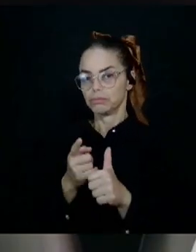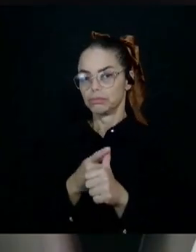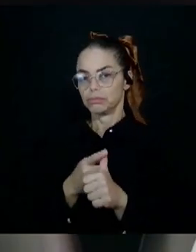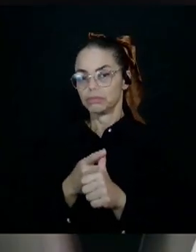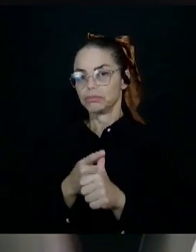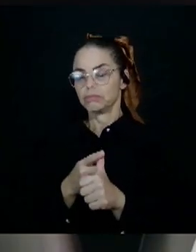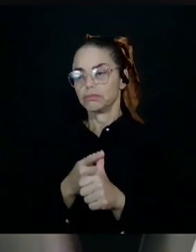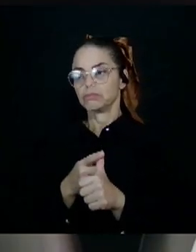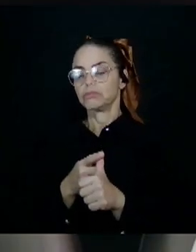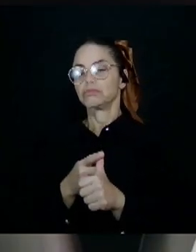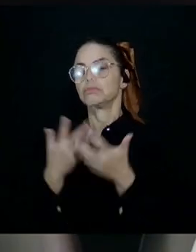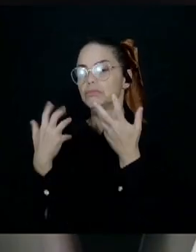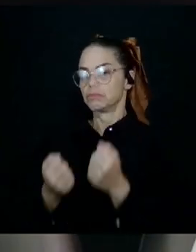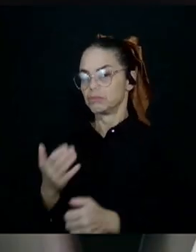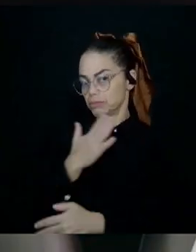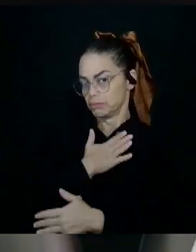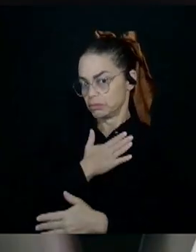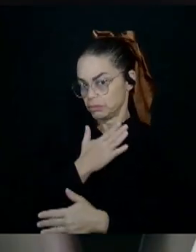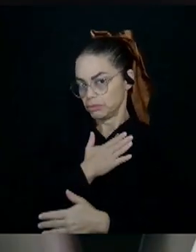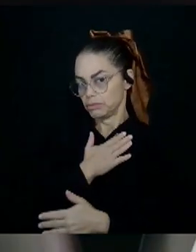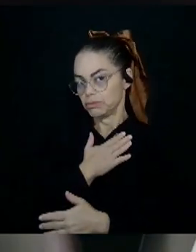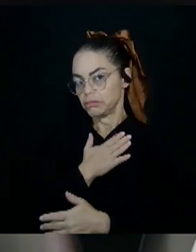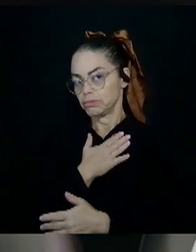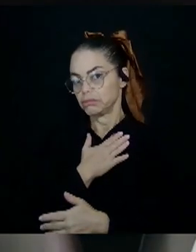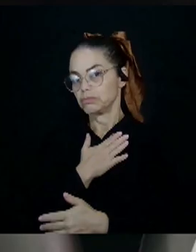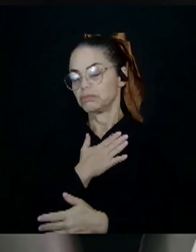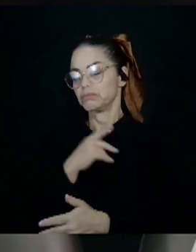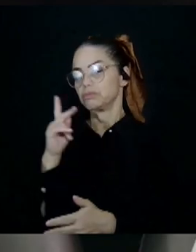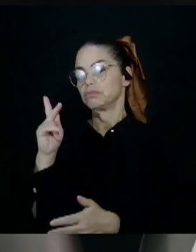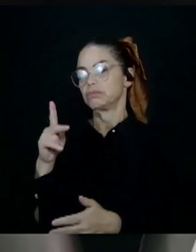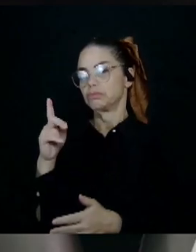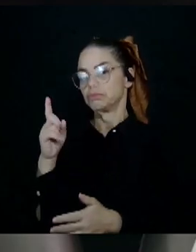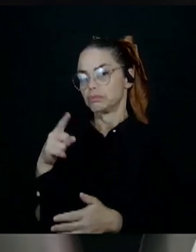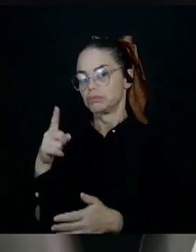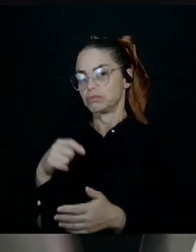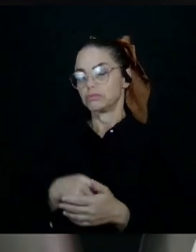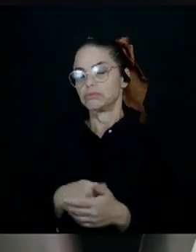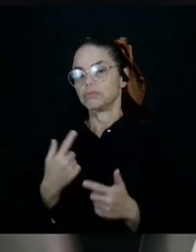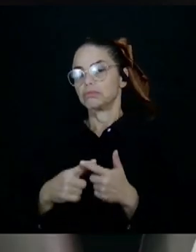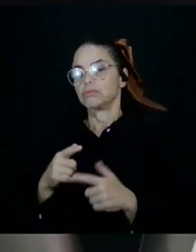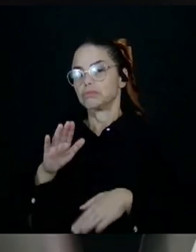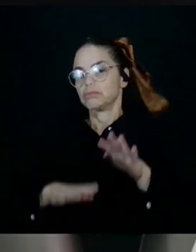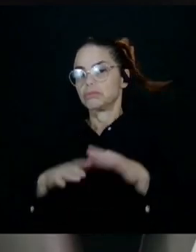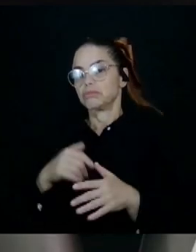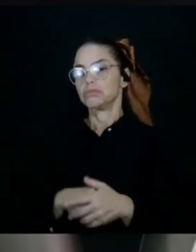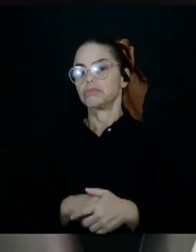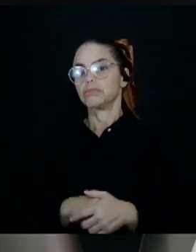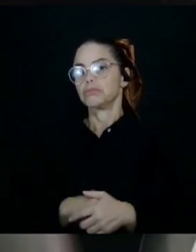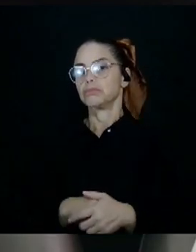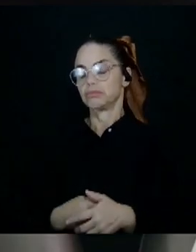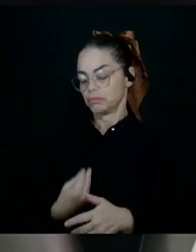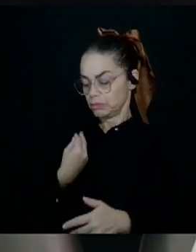para mim mesma que é isso, porque muitas vezes, né, nisso de viver a vida